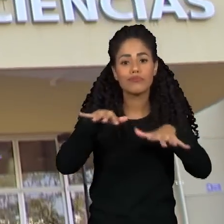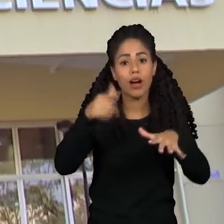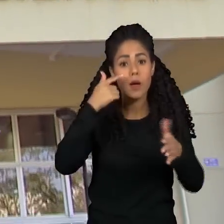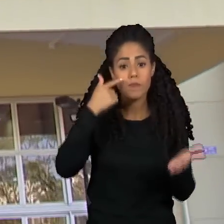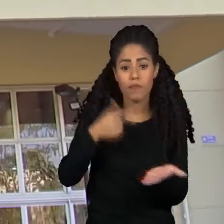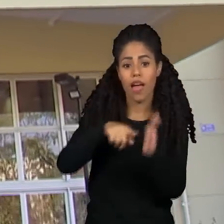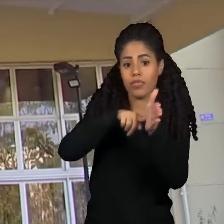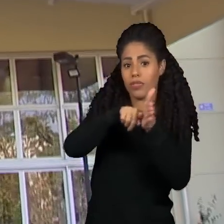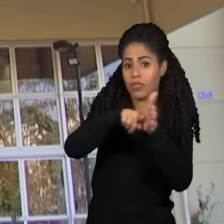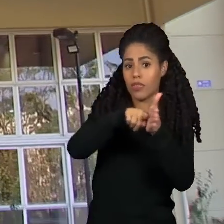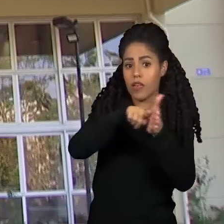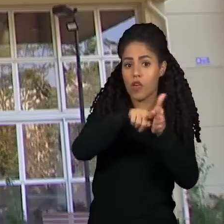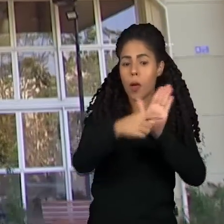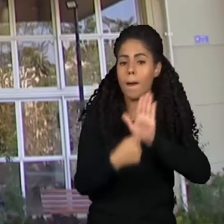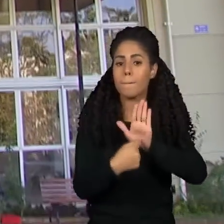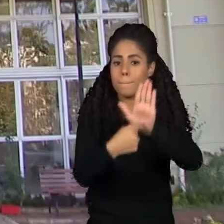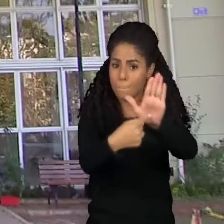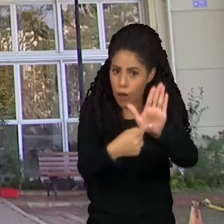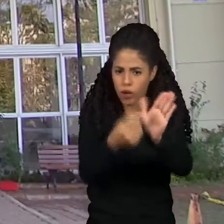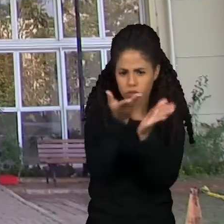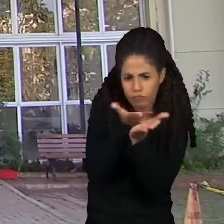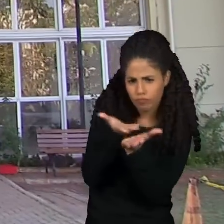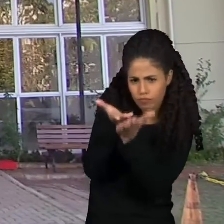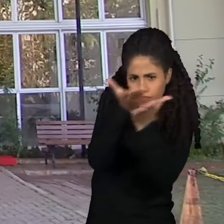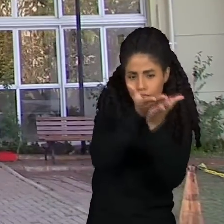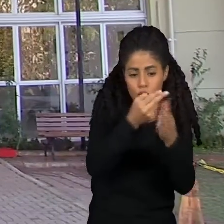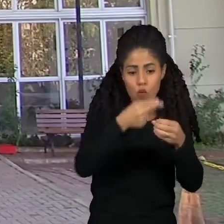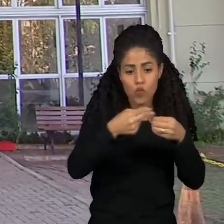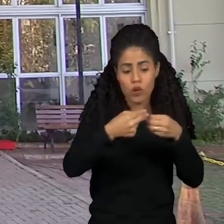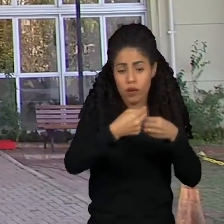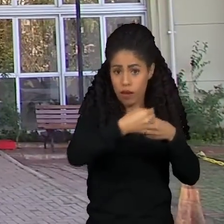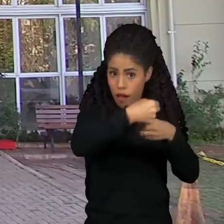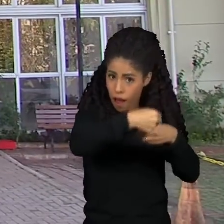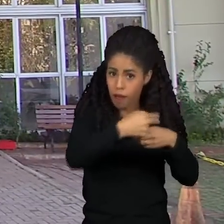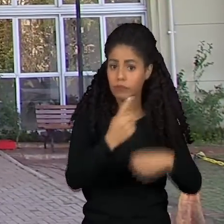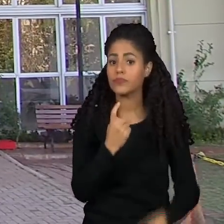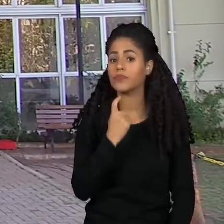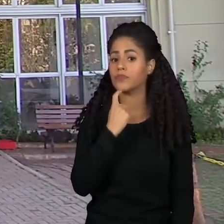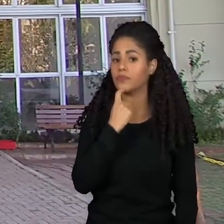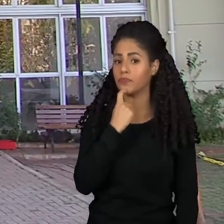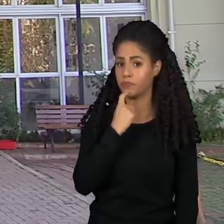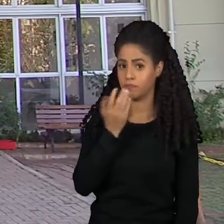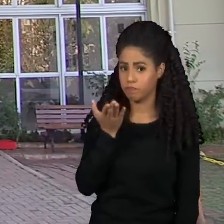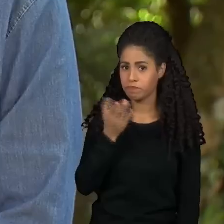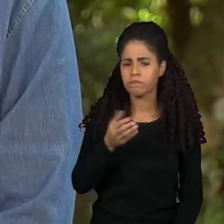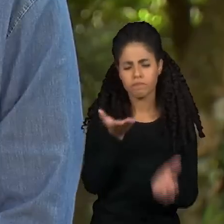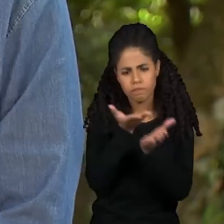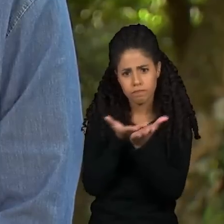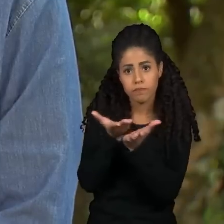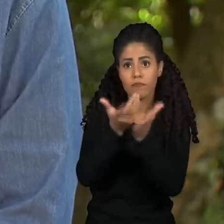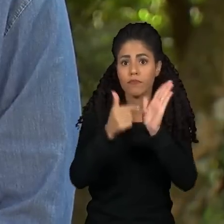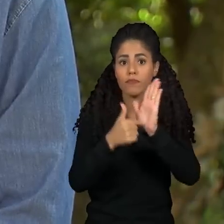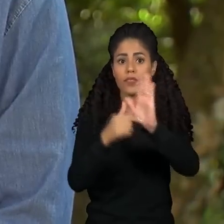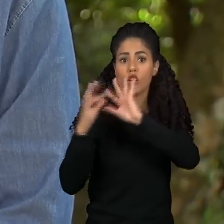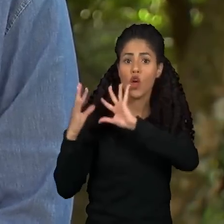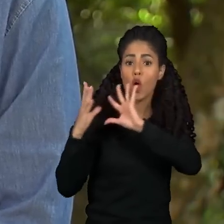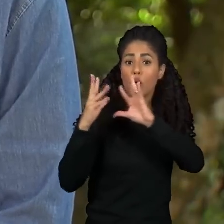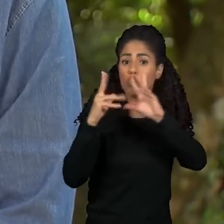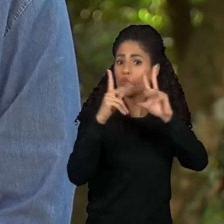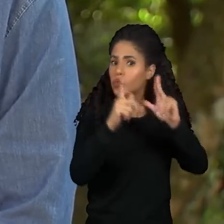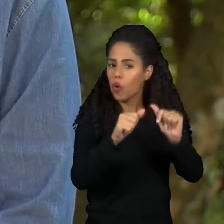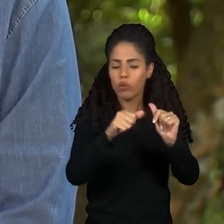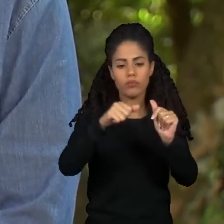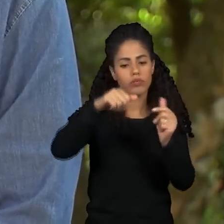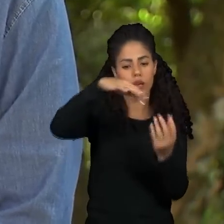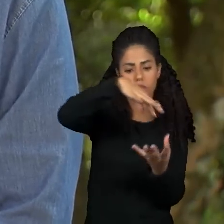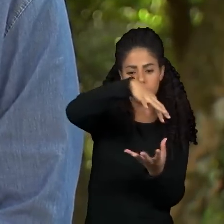de Geociências da Unicamp, a Universidade Estadual de Campinas. Todos os corpos planetários giram em